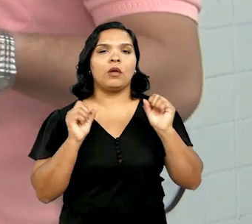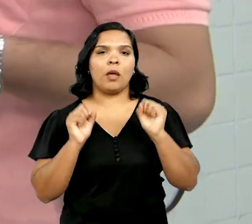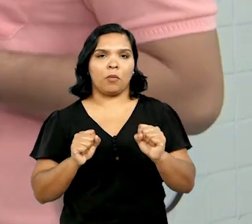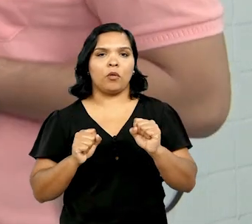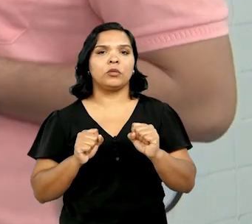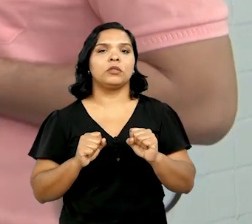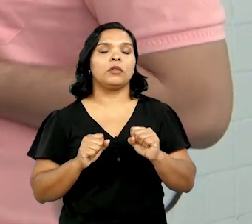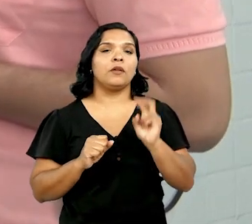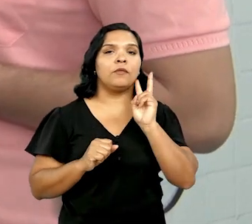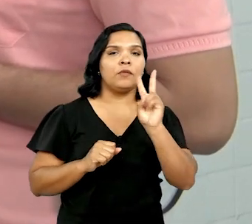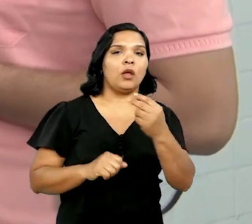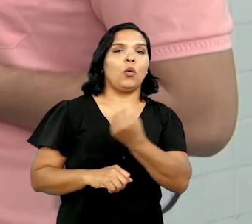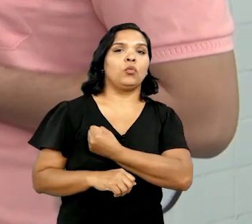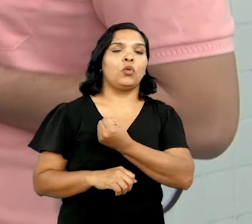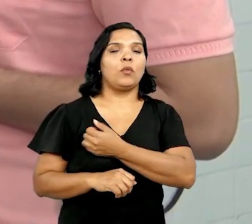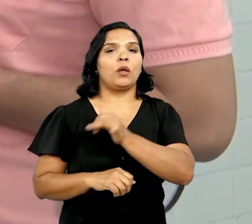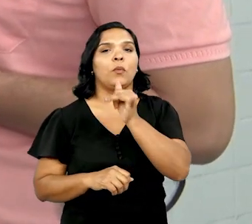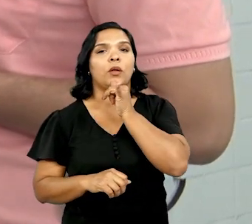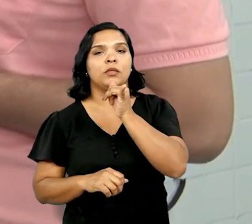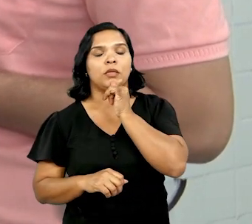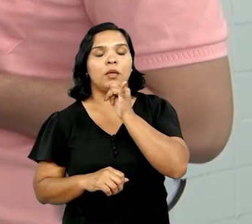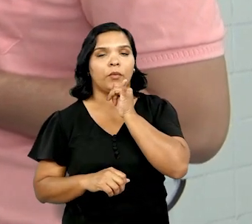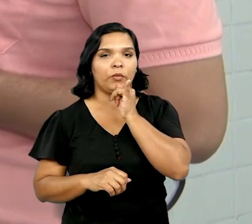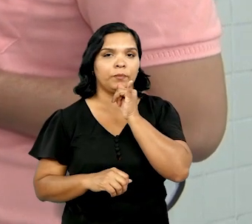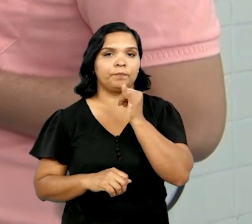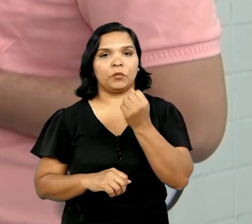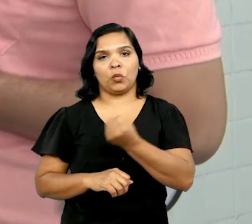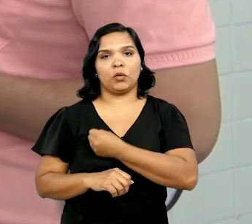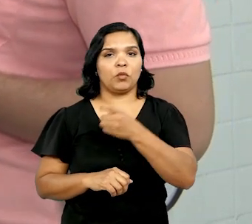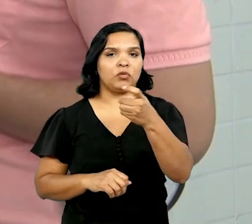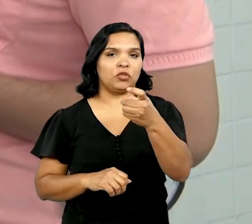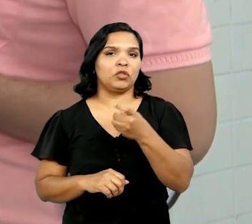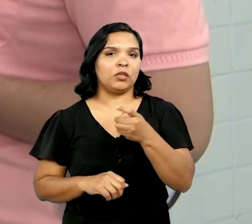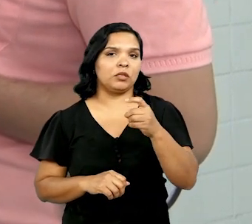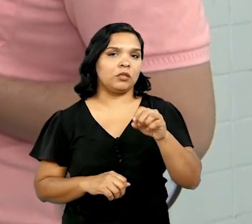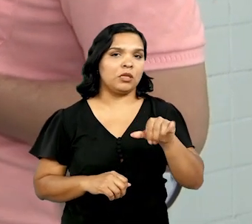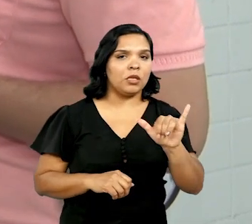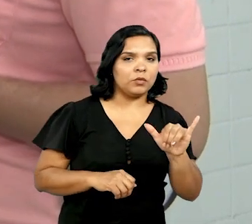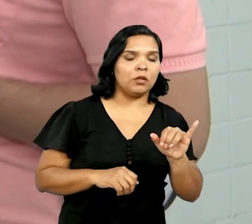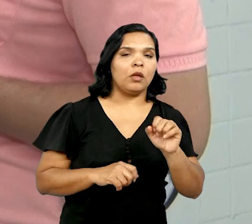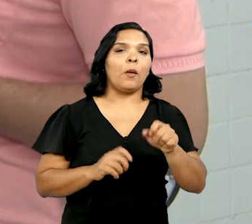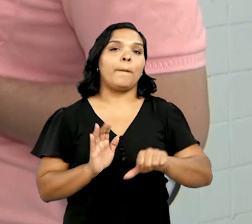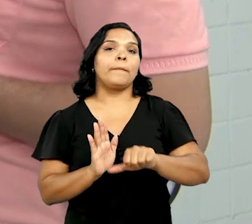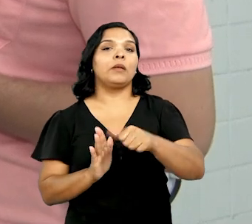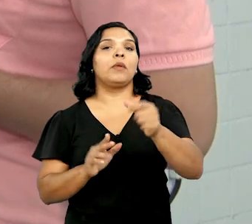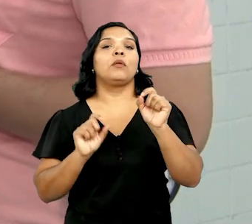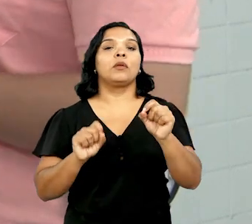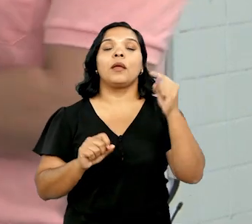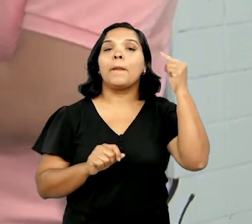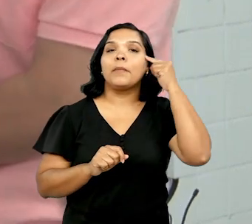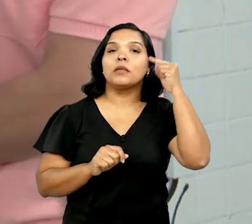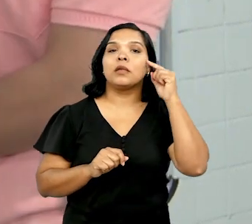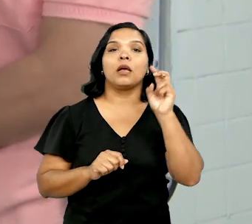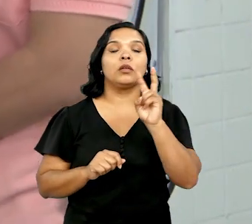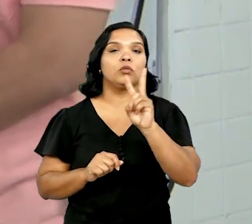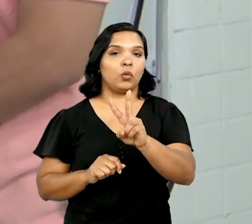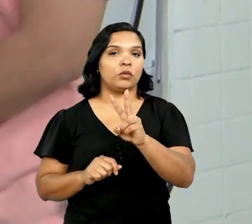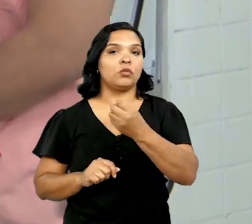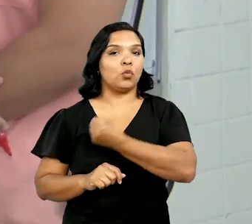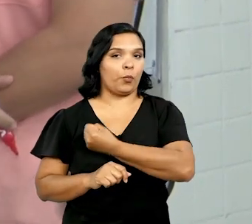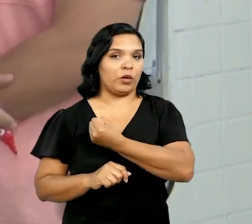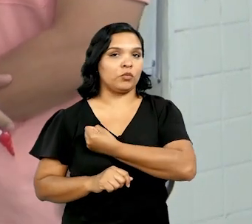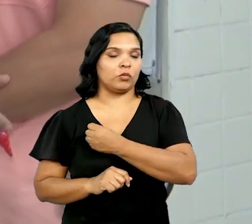Então, podemos atribuir esse número como sendo, por exemplo, o número XY. Então, o primeiro passo, pensar em um número de 2